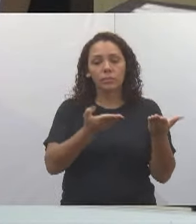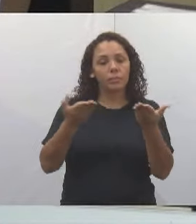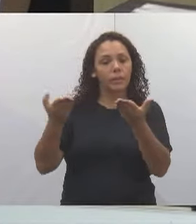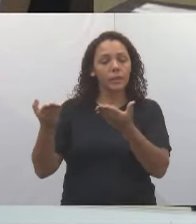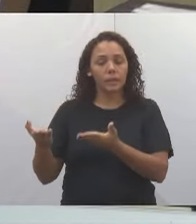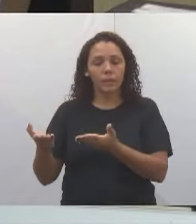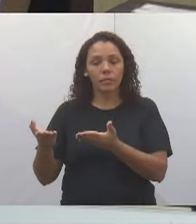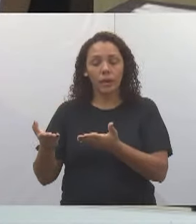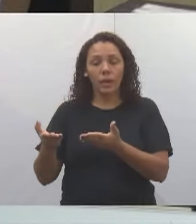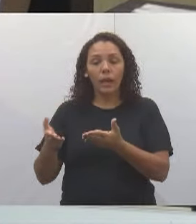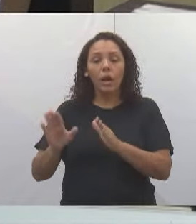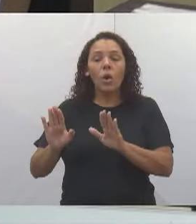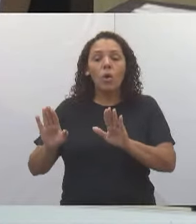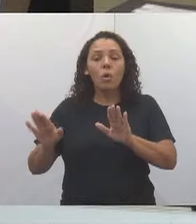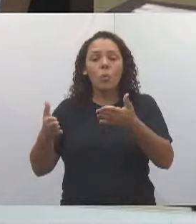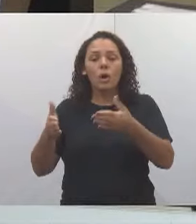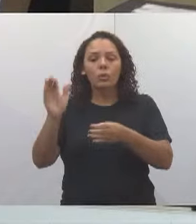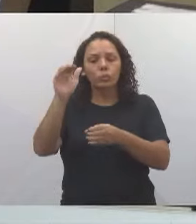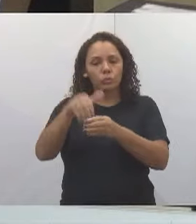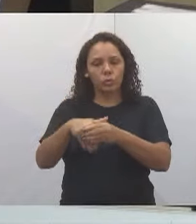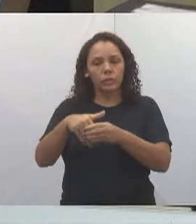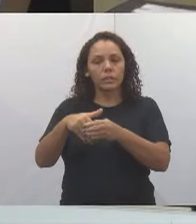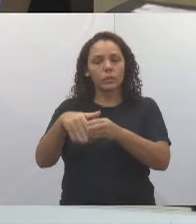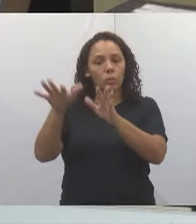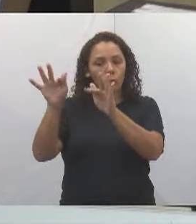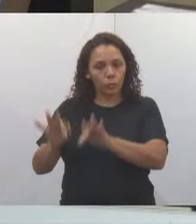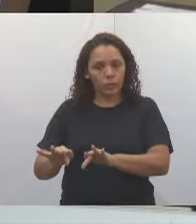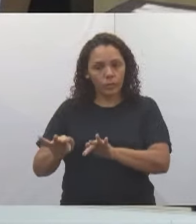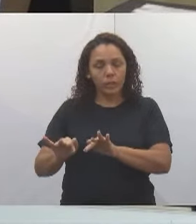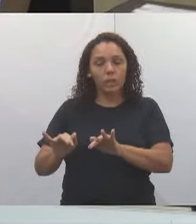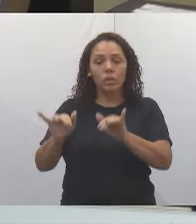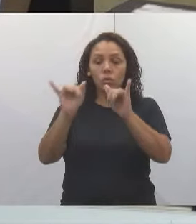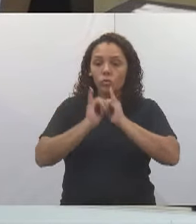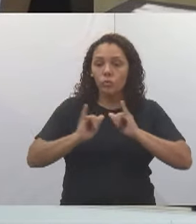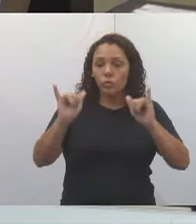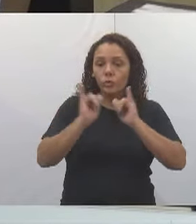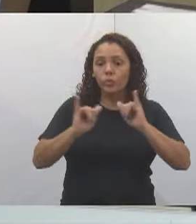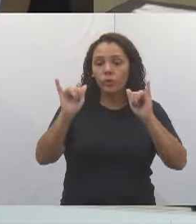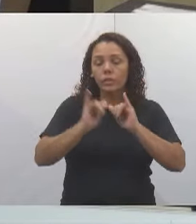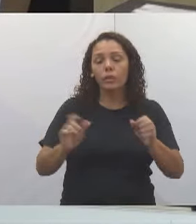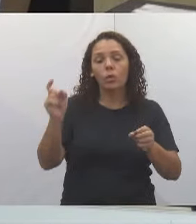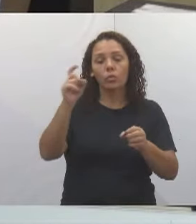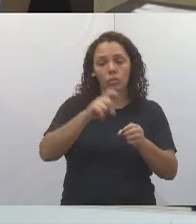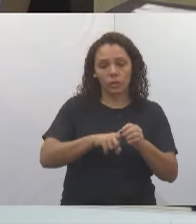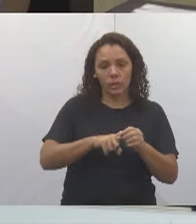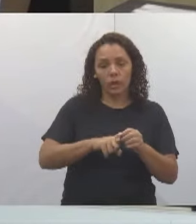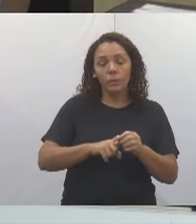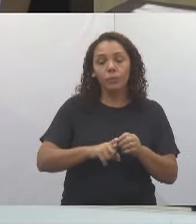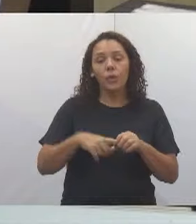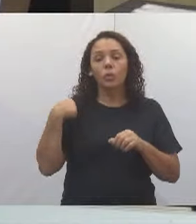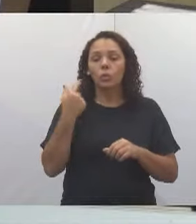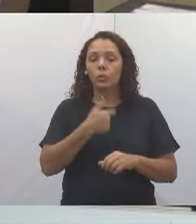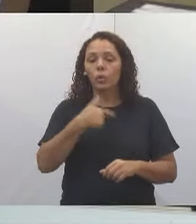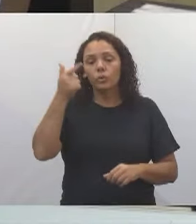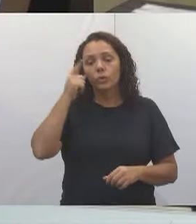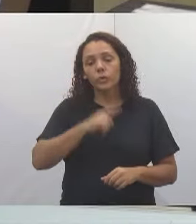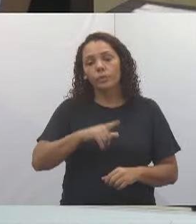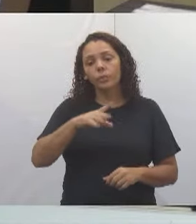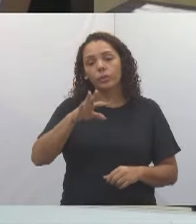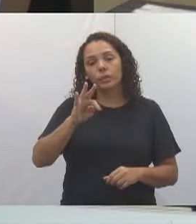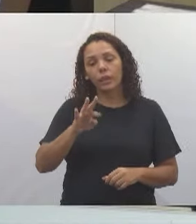a gente voltar a divulgar. O que a gente conseguiu do TRE foi uma liberação